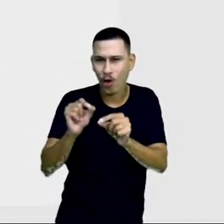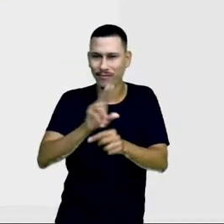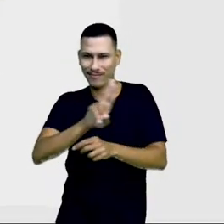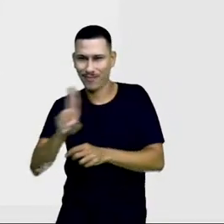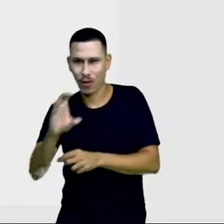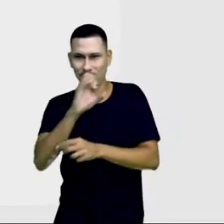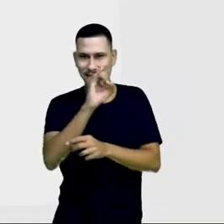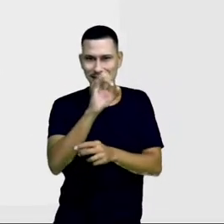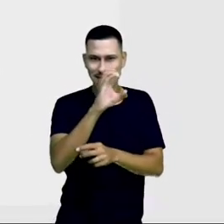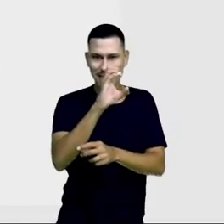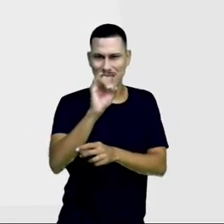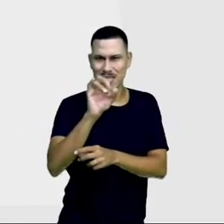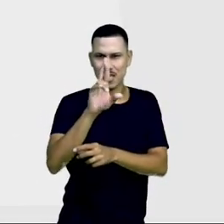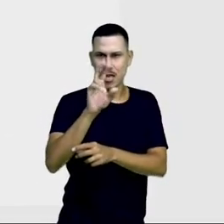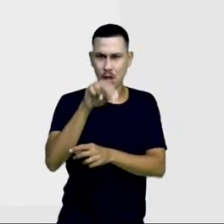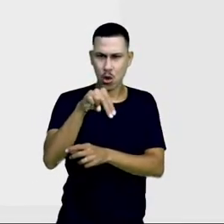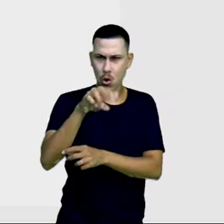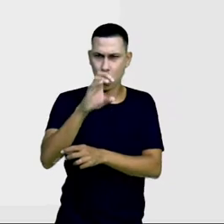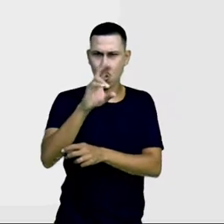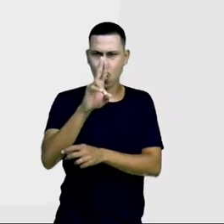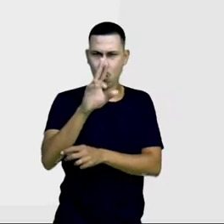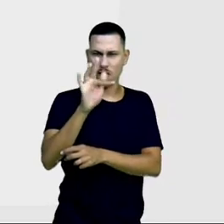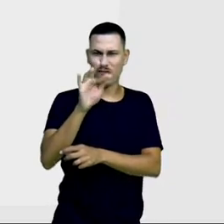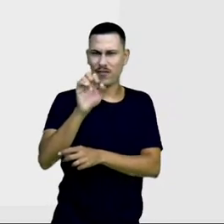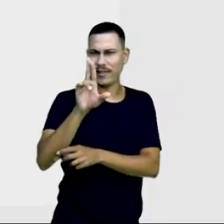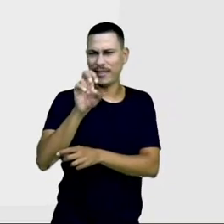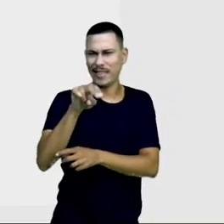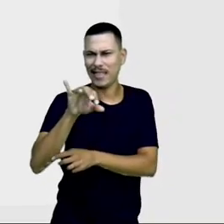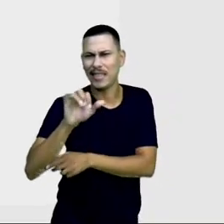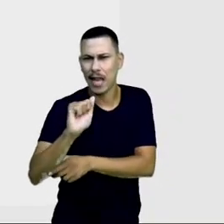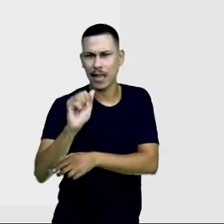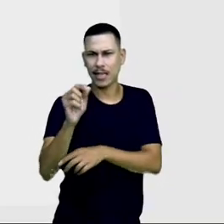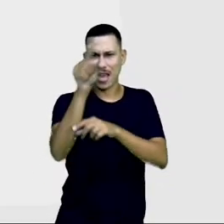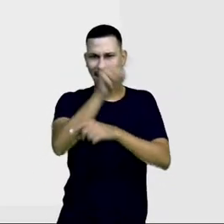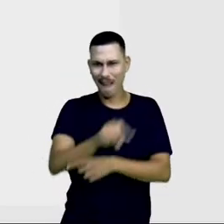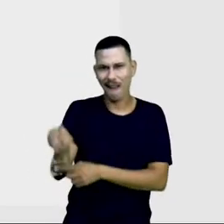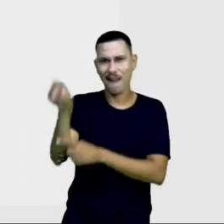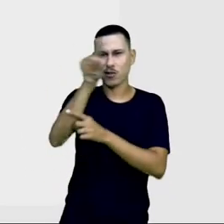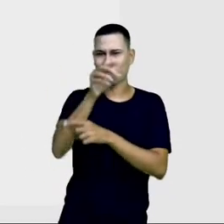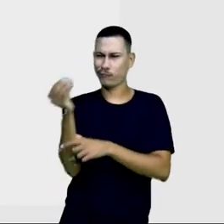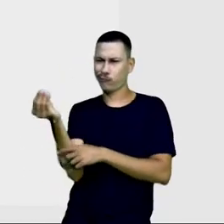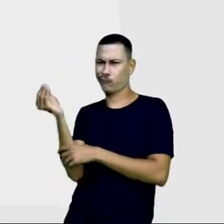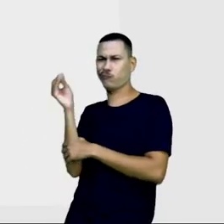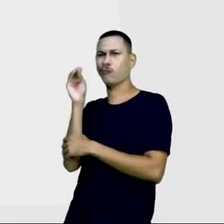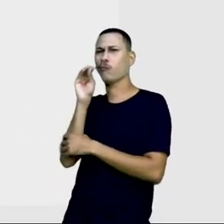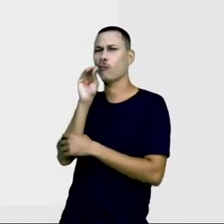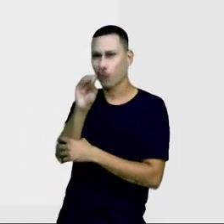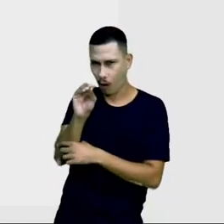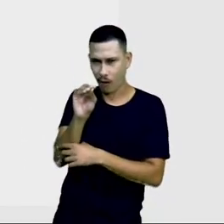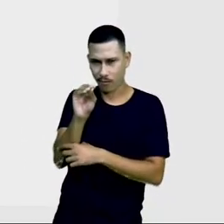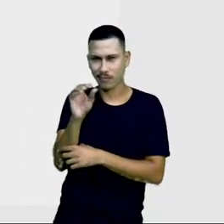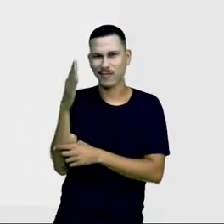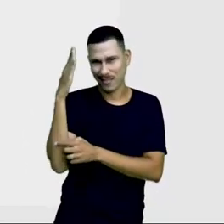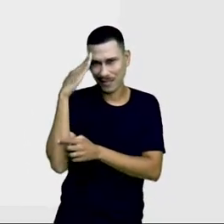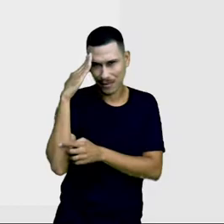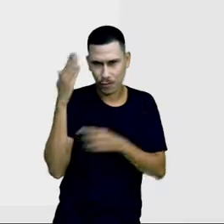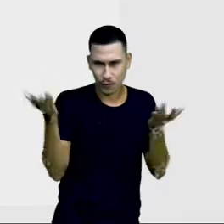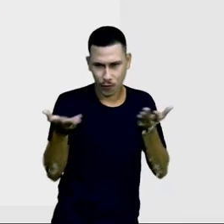de circunferência, tá certo? Então, circunferência é essa borda que a gente